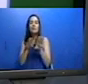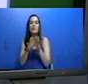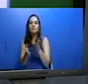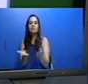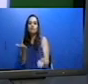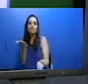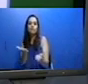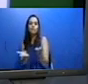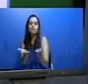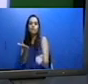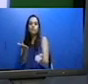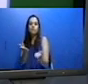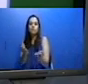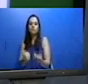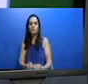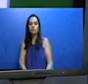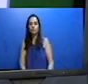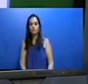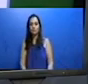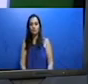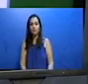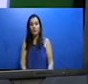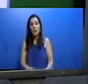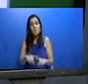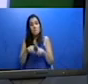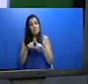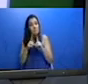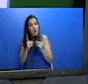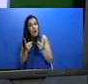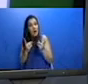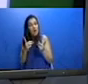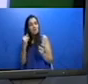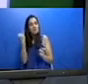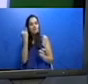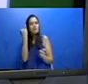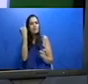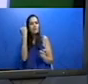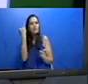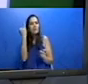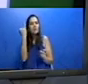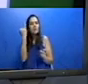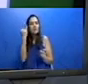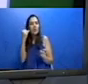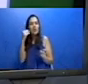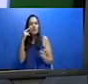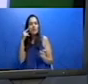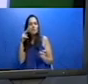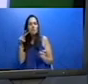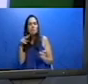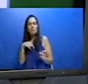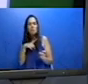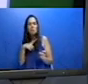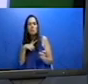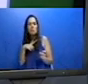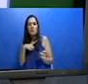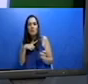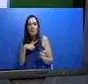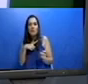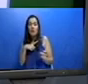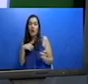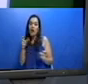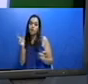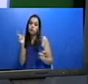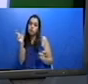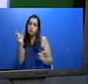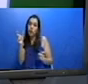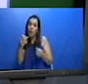né? É o quilo. Entretanto, é comum que alguns produtos sejam frequentemente vendidos às dúzias, como